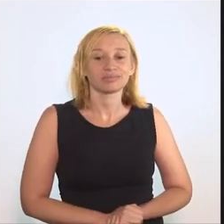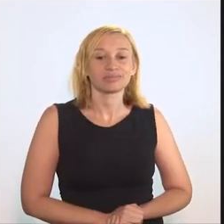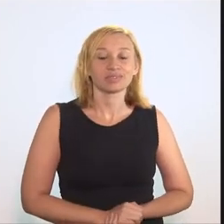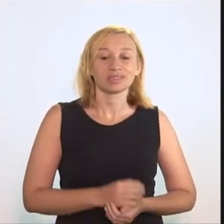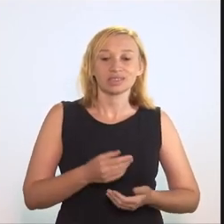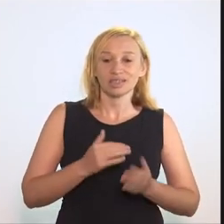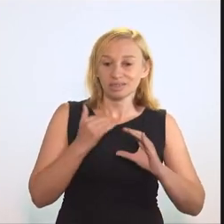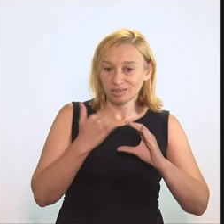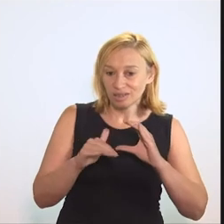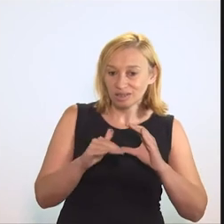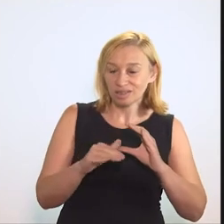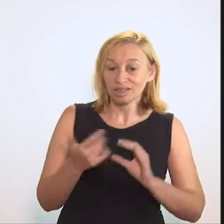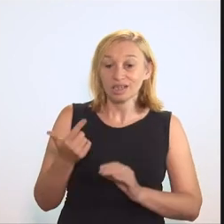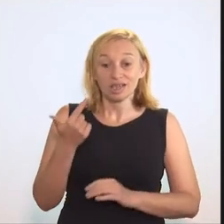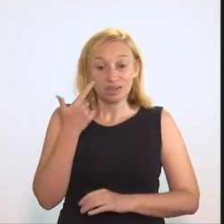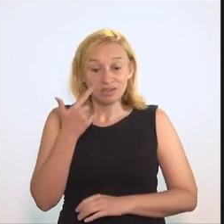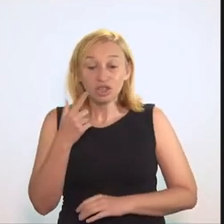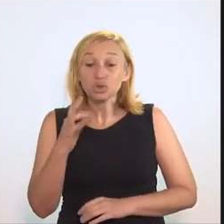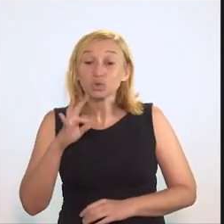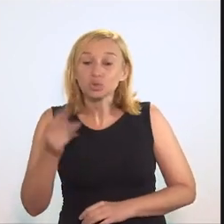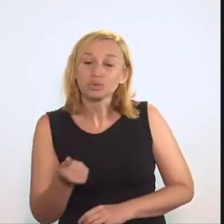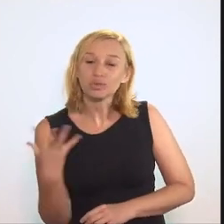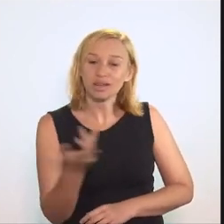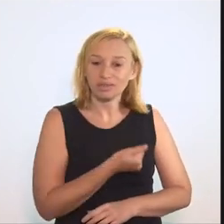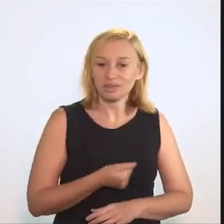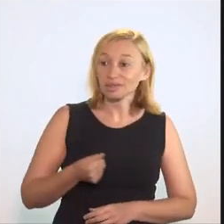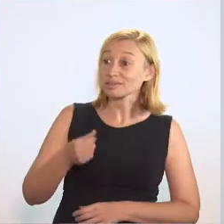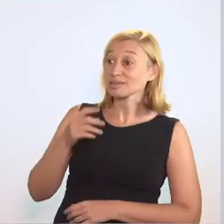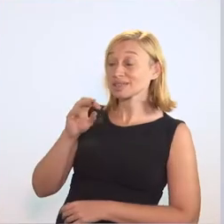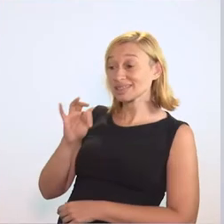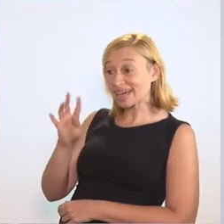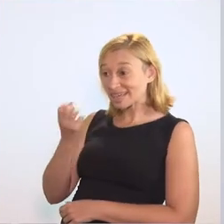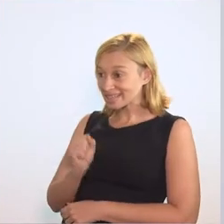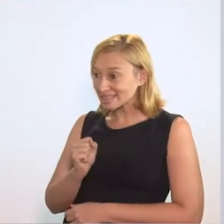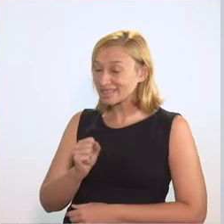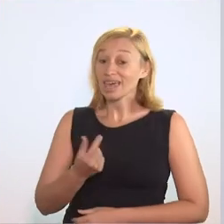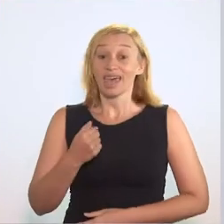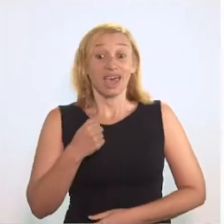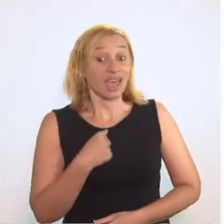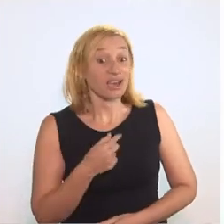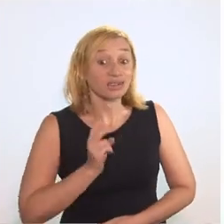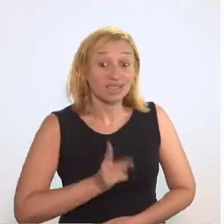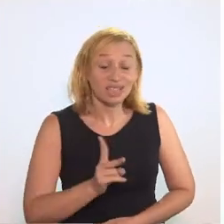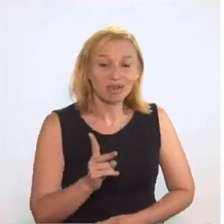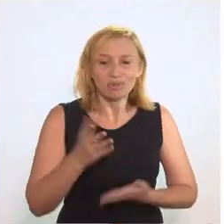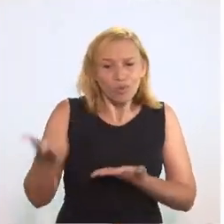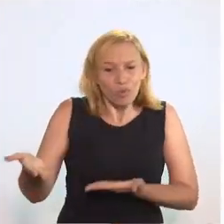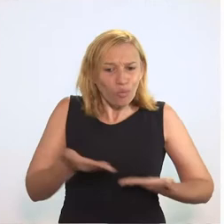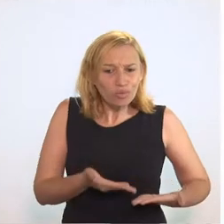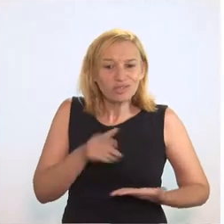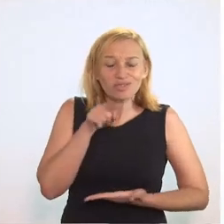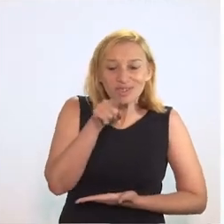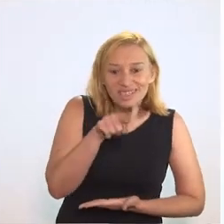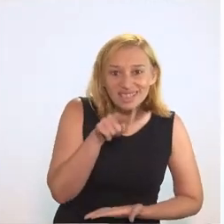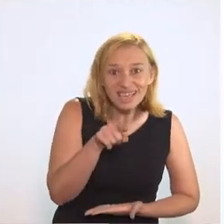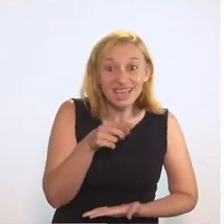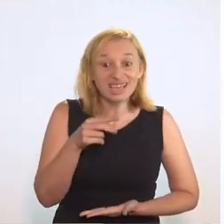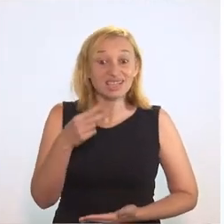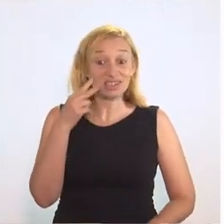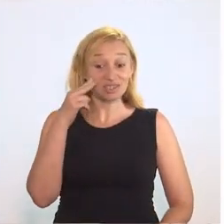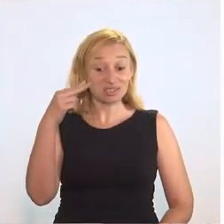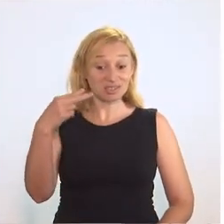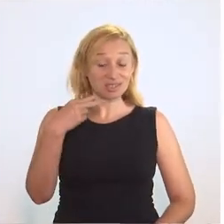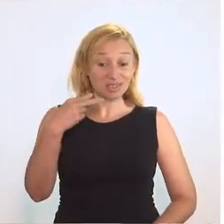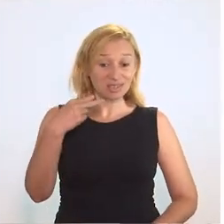nossafala.com, e enviar seu conteúdo e consumir tudo maravilhoso que tem por lá. Beleza, Thaís? Eu faço sempre o convite que é para